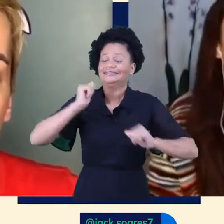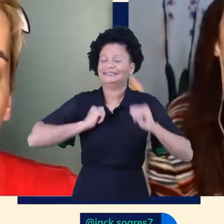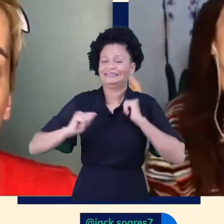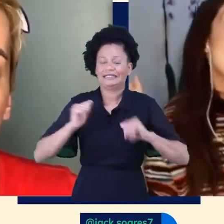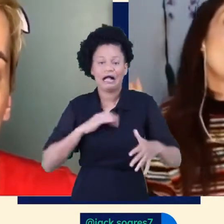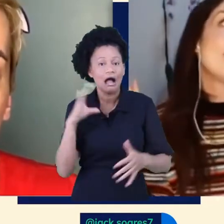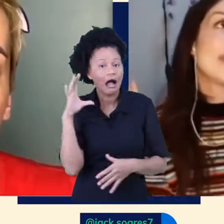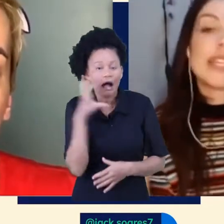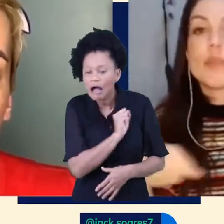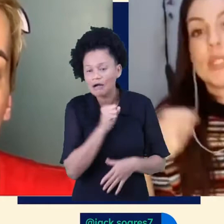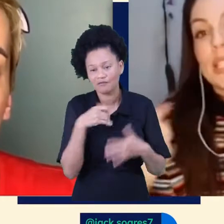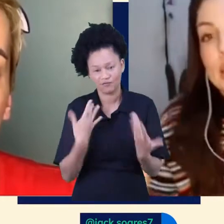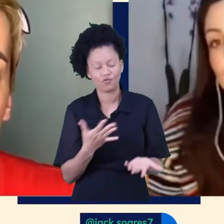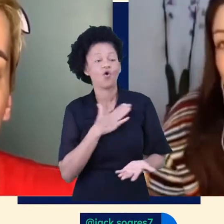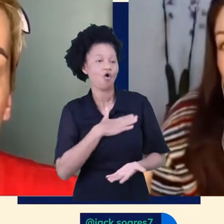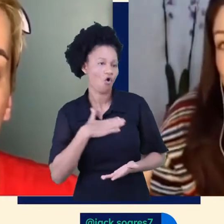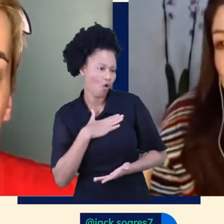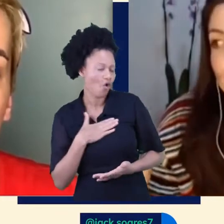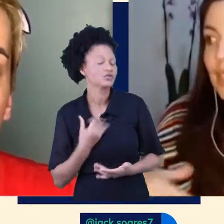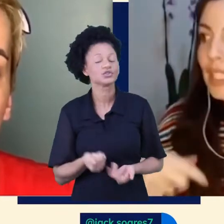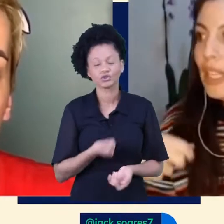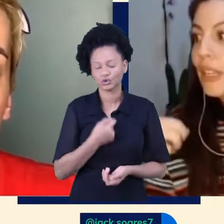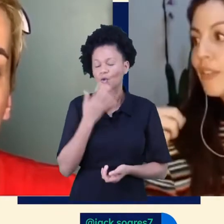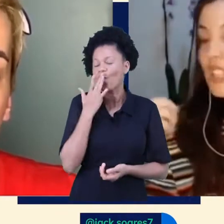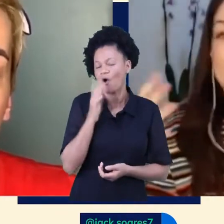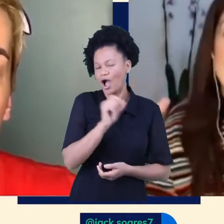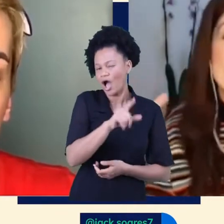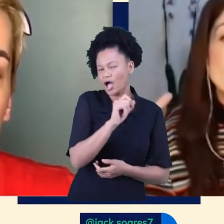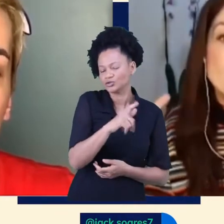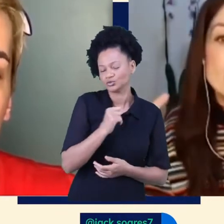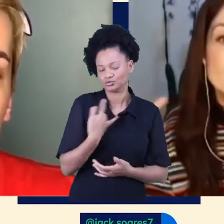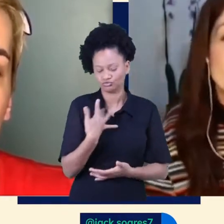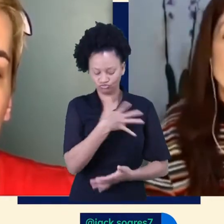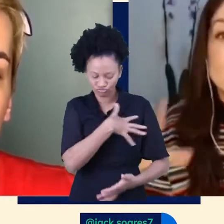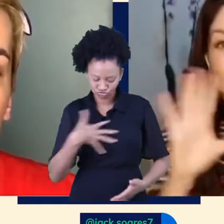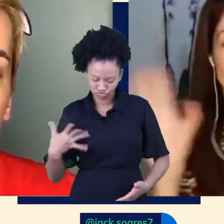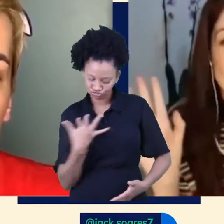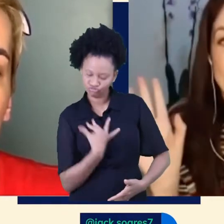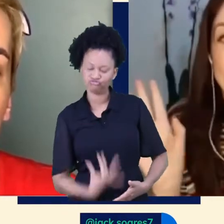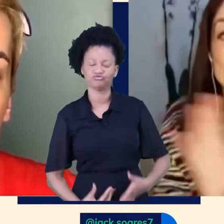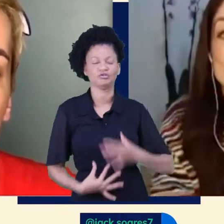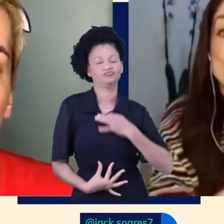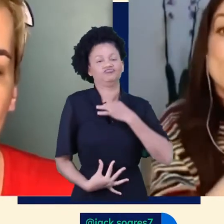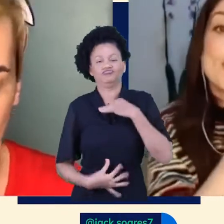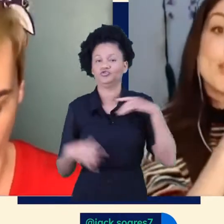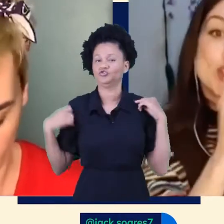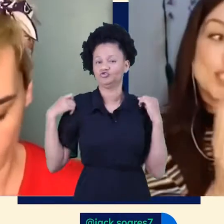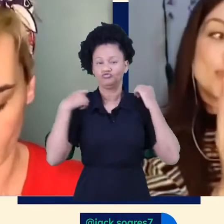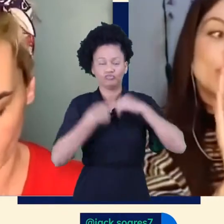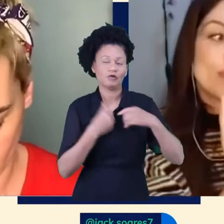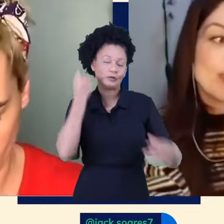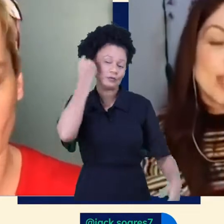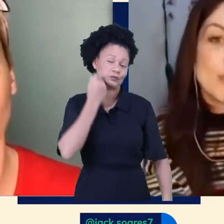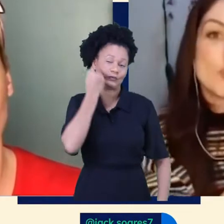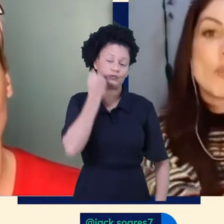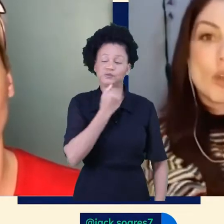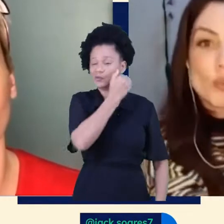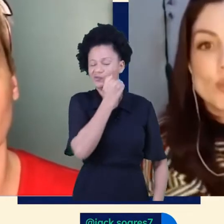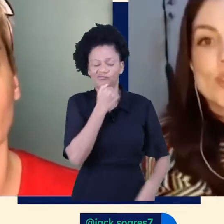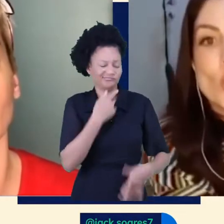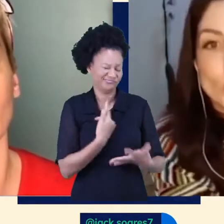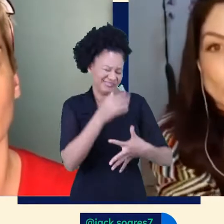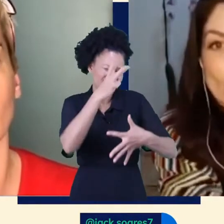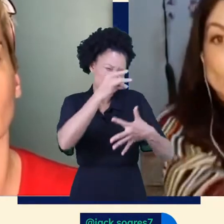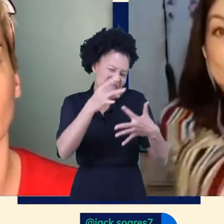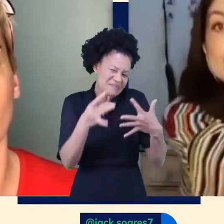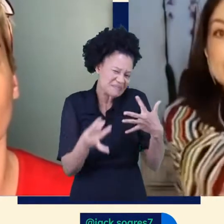xadrez, vai querer botar gravata, vai querer fazer a barba, vai querer... Enfim, a gente já imagina, porque nós temos já uma